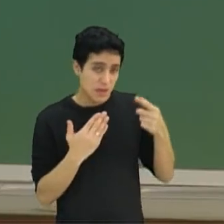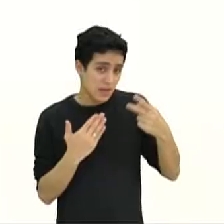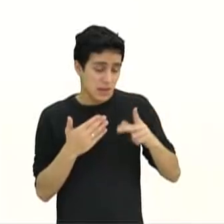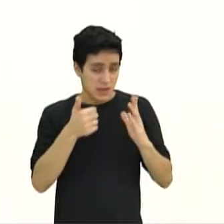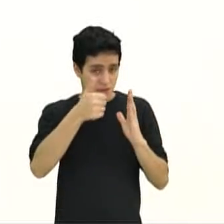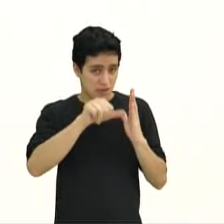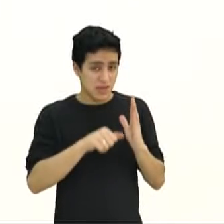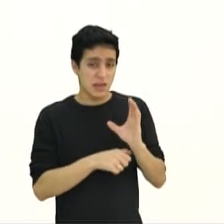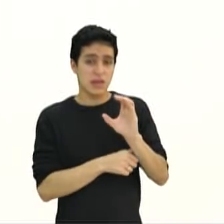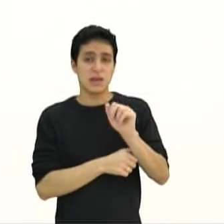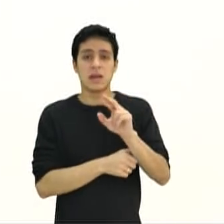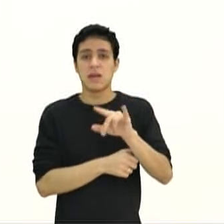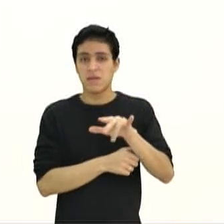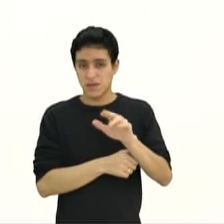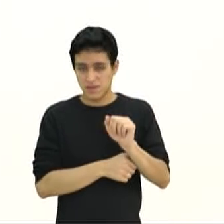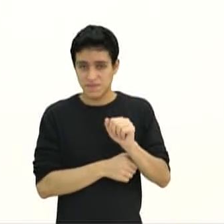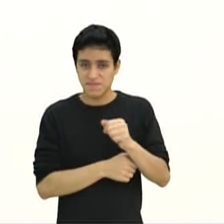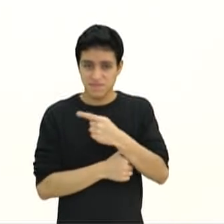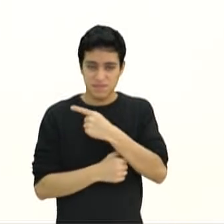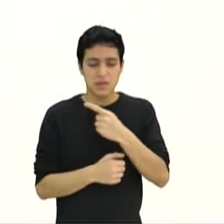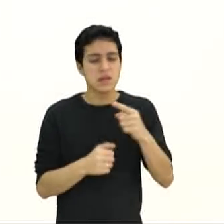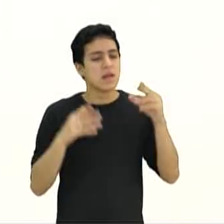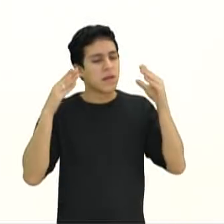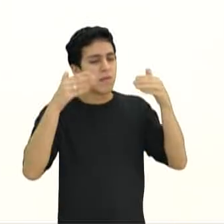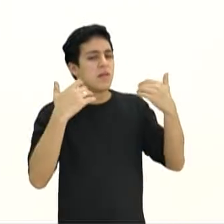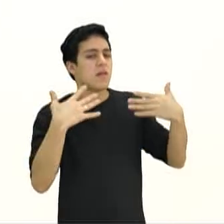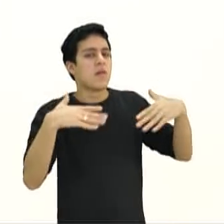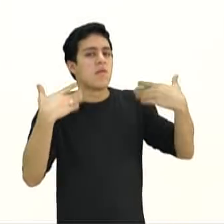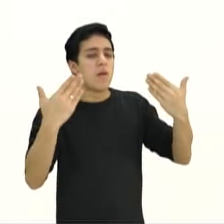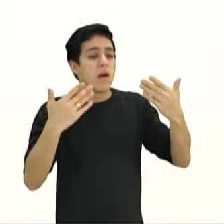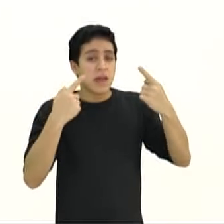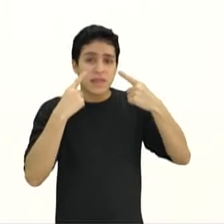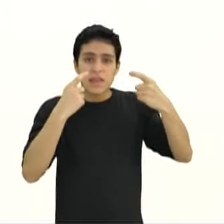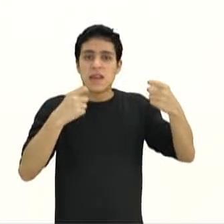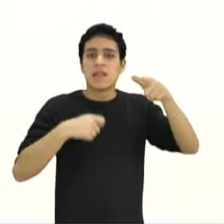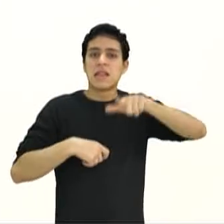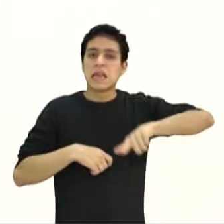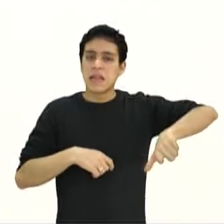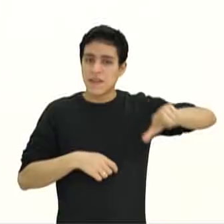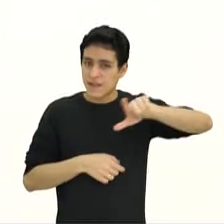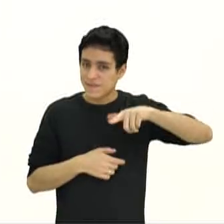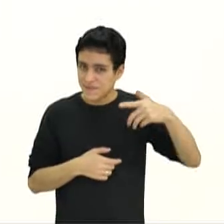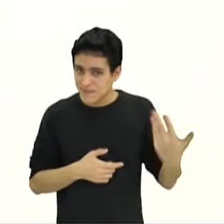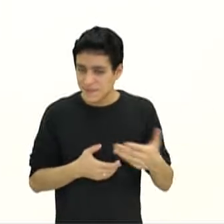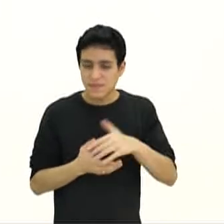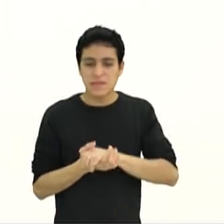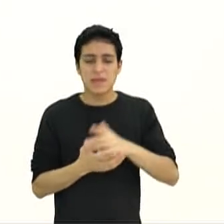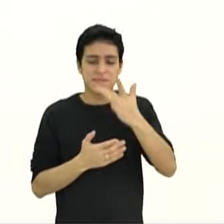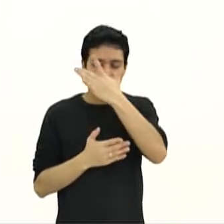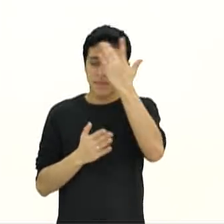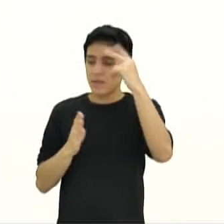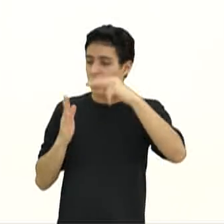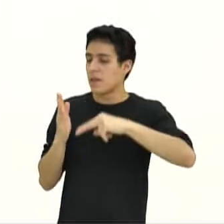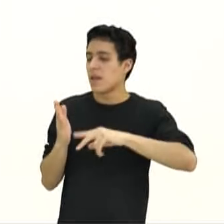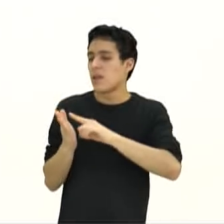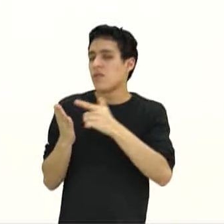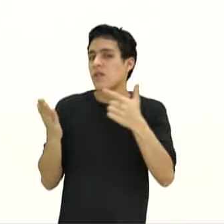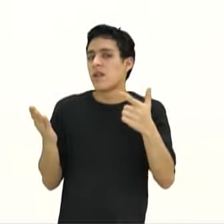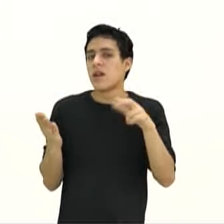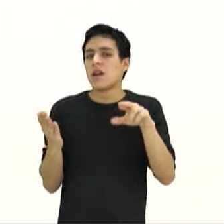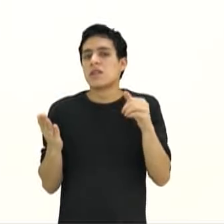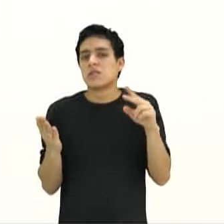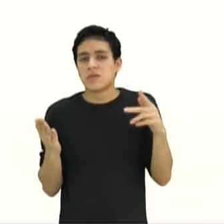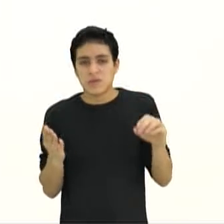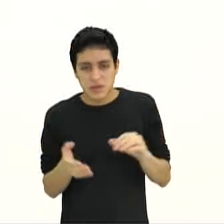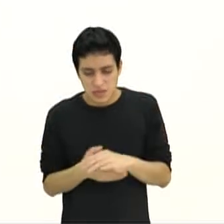é Carolina Wigner. Público-alvo, interessados em literatura. Leitores do jornal Rascunho, também é